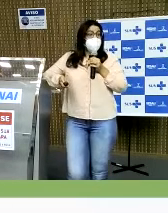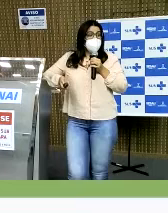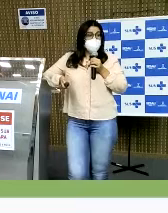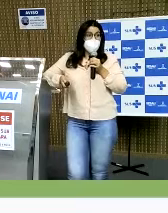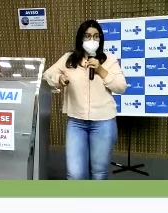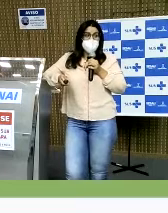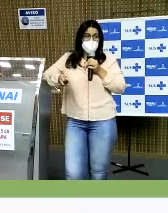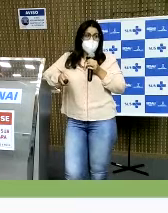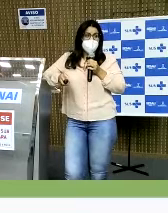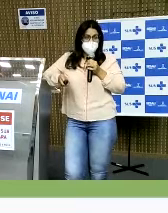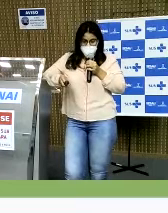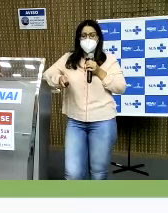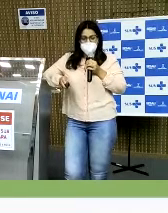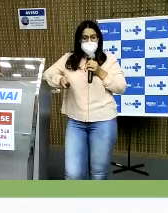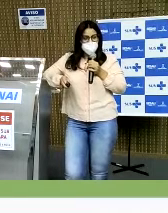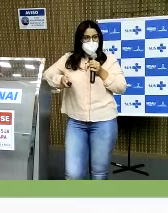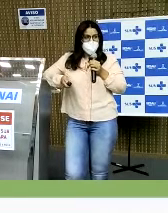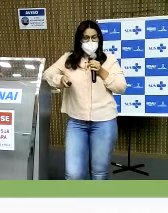Quatro. Os nossos só são quatro.